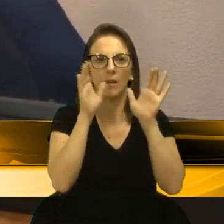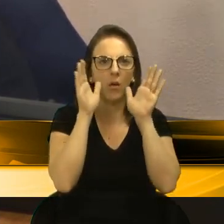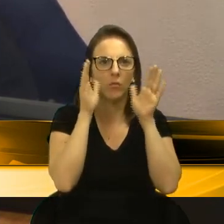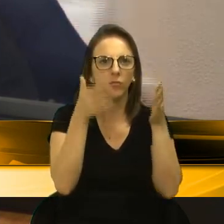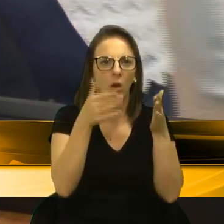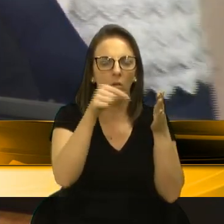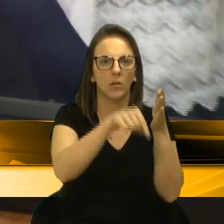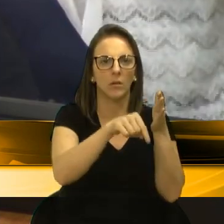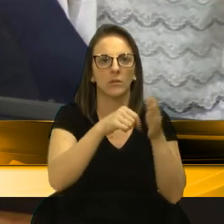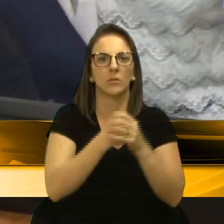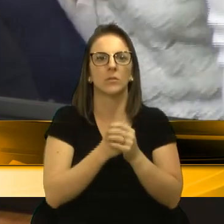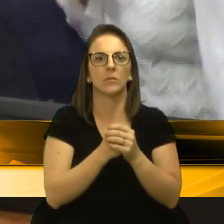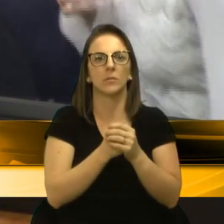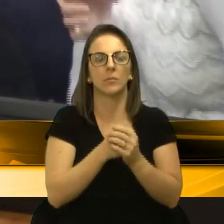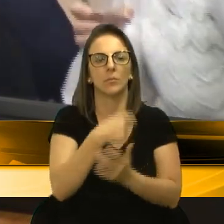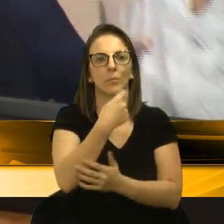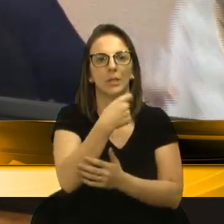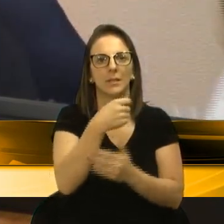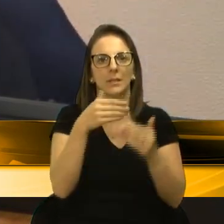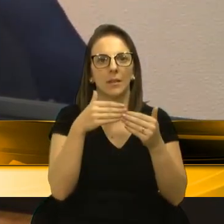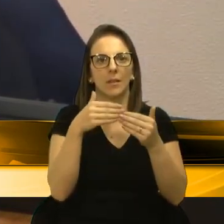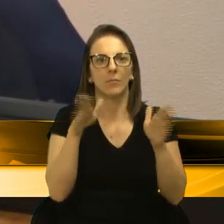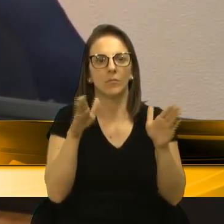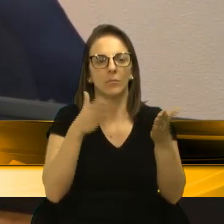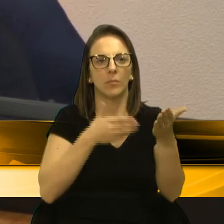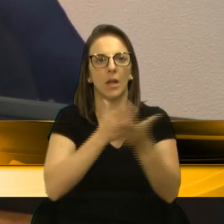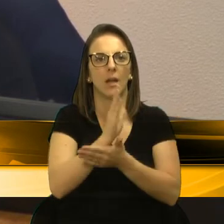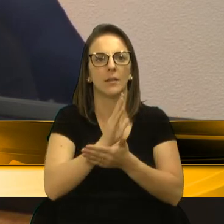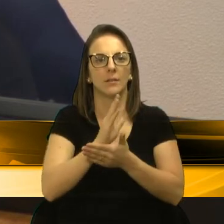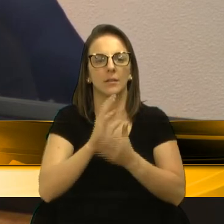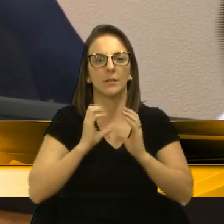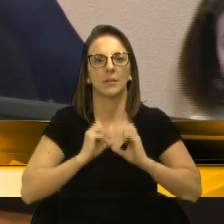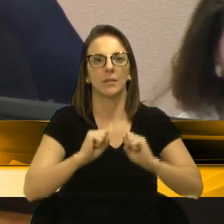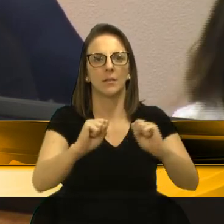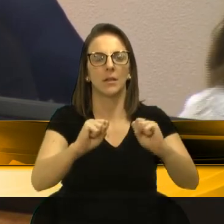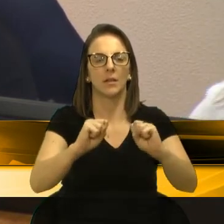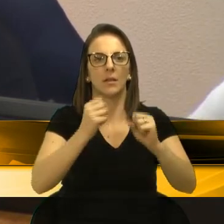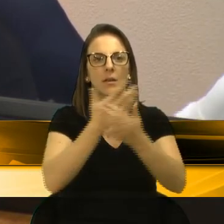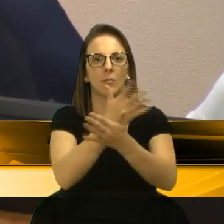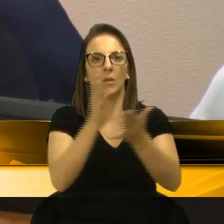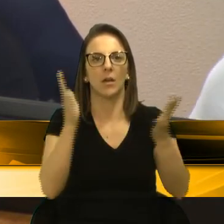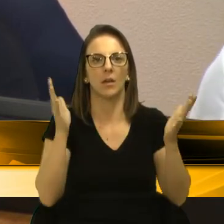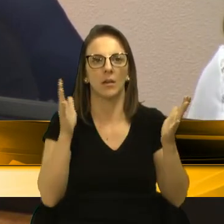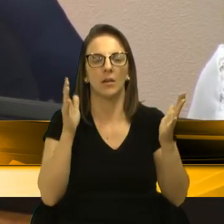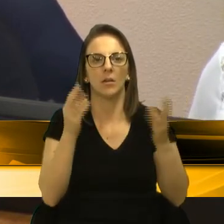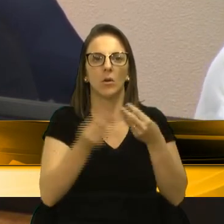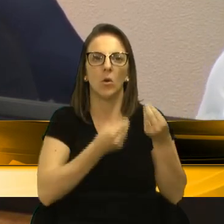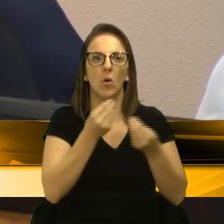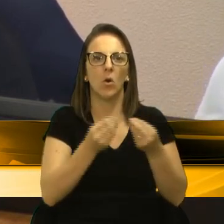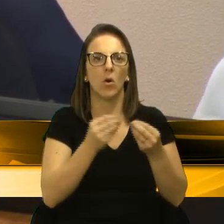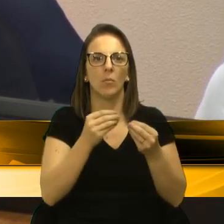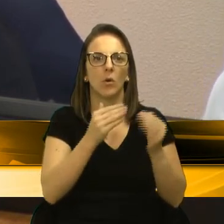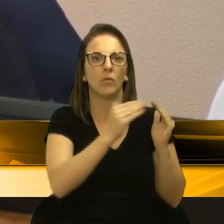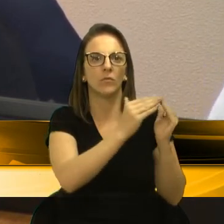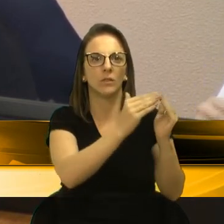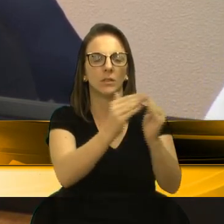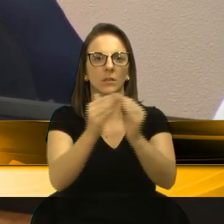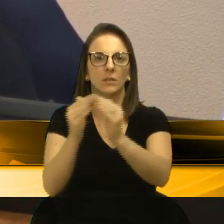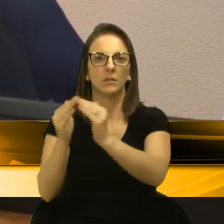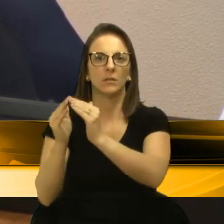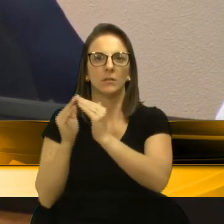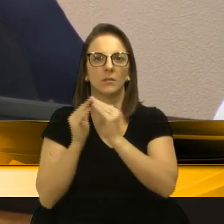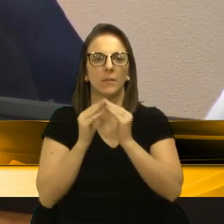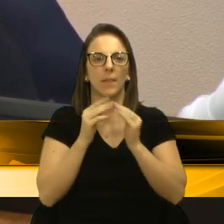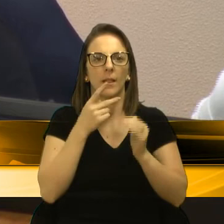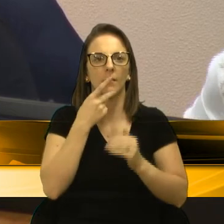50.943/2009. 1. Obtenção de aprovação pela Secretaria Municipal do Verde no Meio Ambiente de estudo de impacto de vizinhança, no caso dos helipontos, ou de